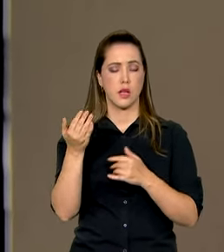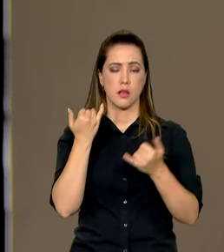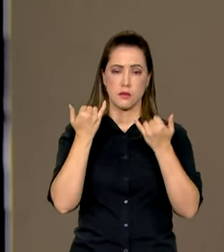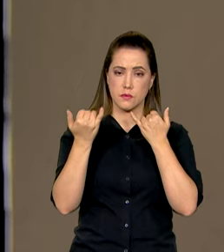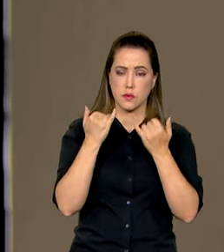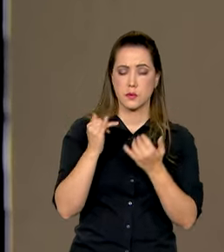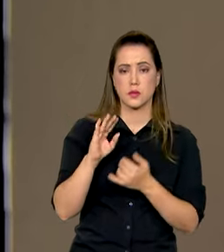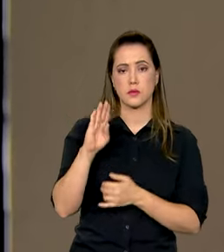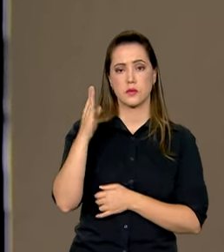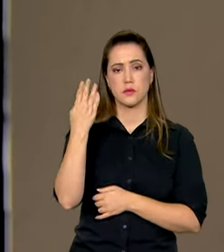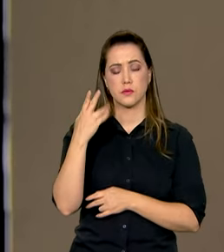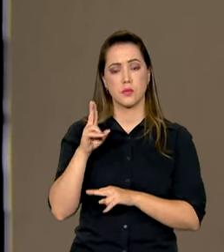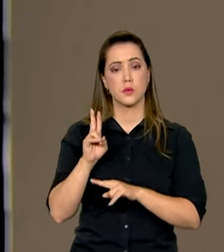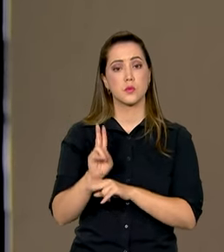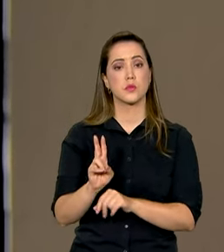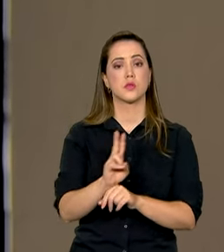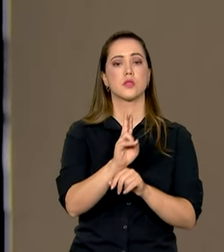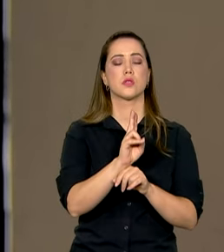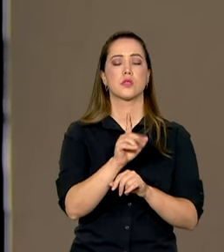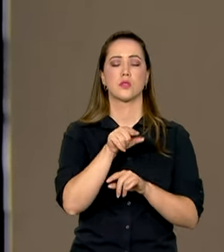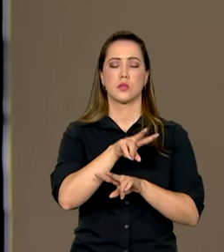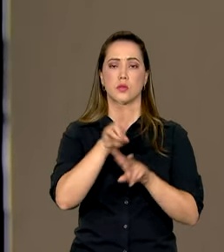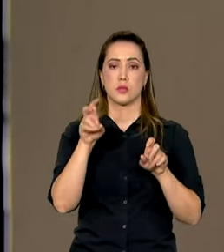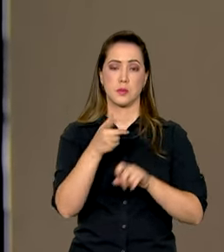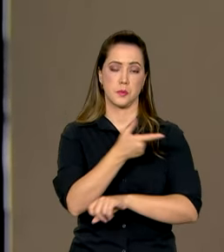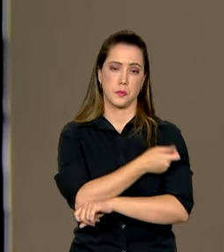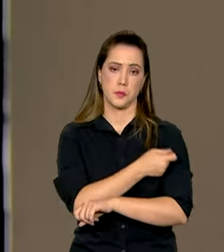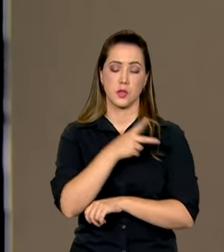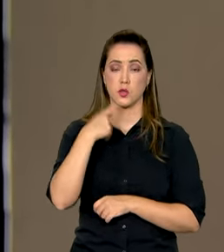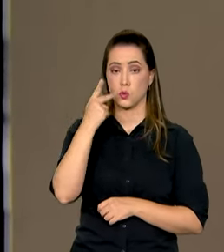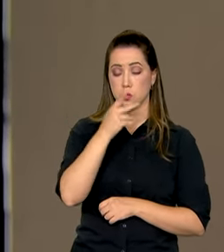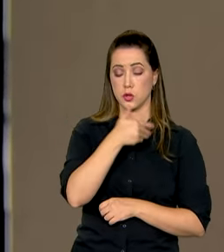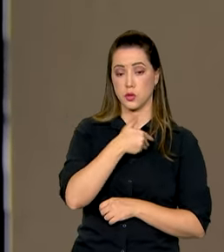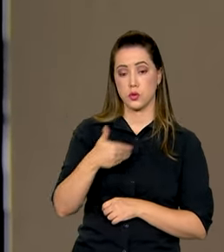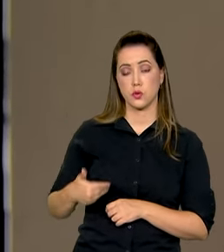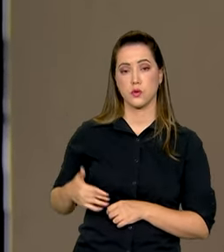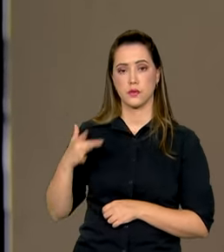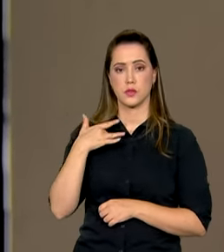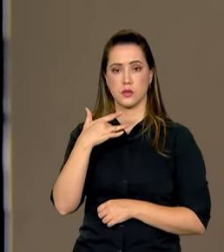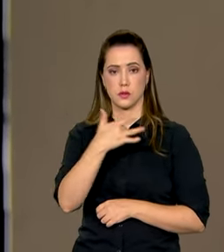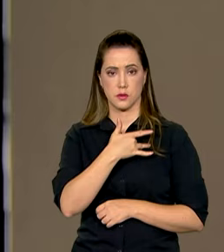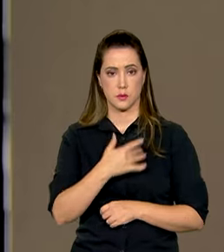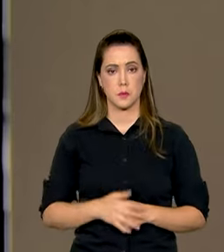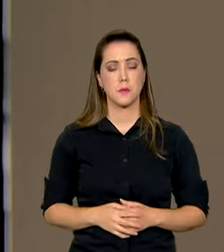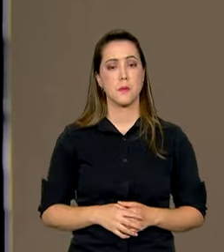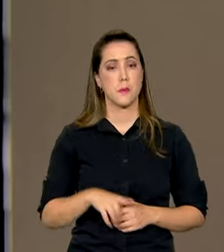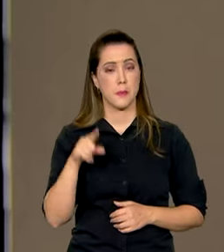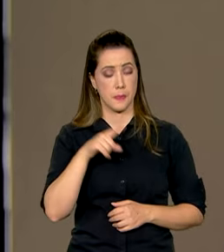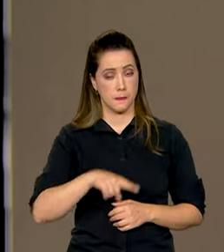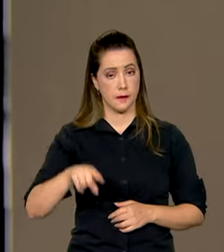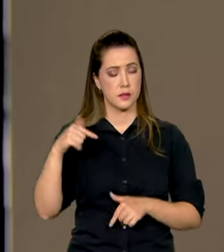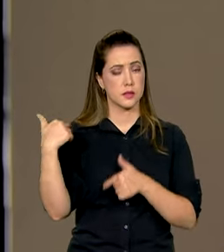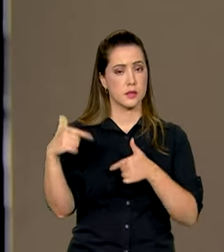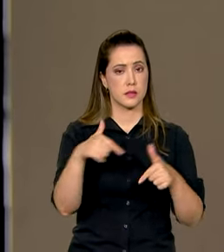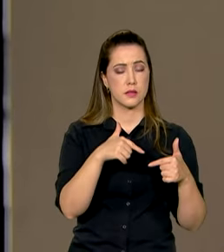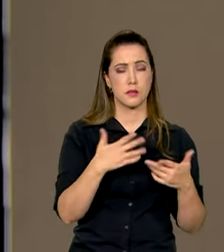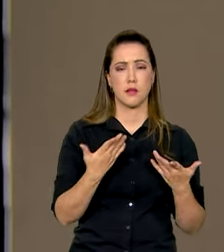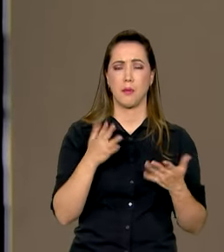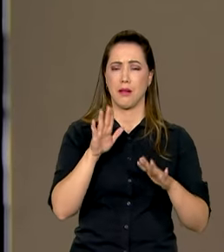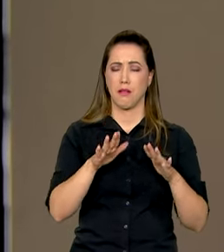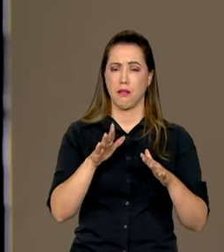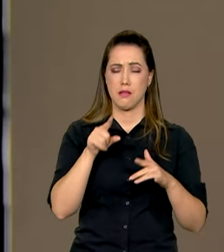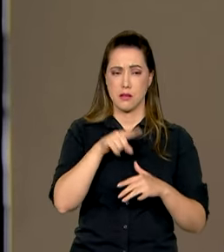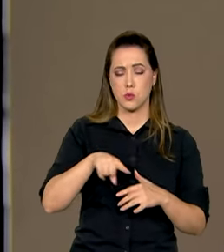defesa do Programa Nacional de Imunização e de Políticas Públicas de Saúde. Esse tipo de conduta criminosa